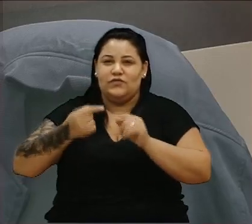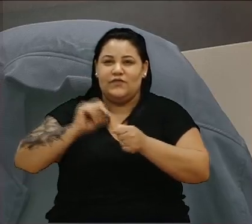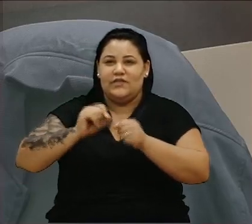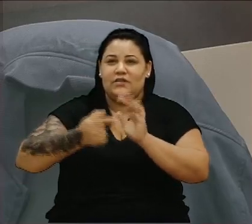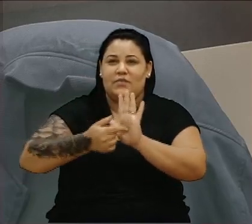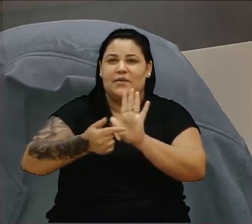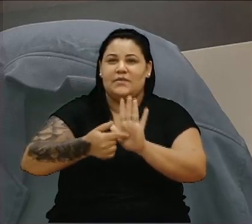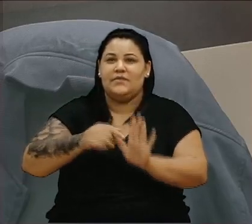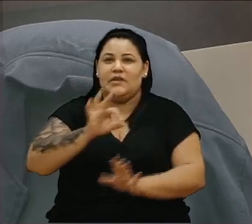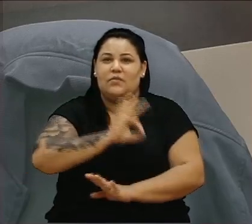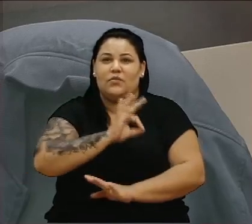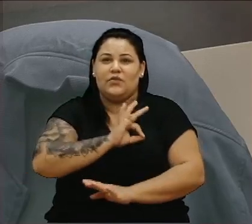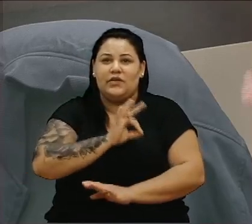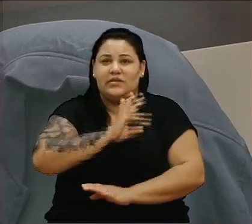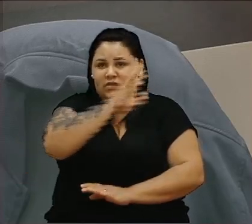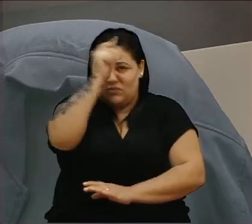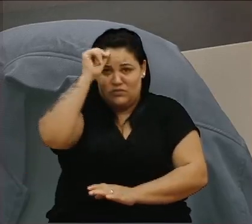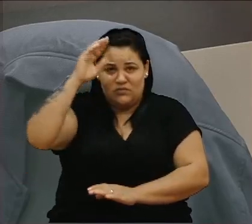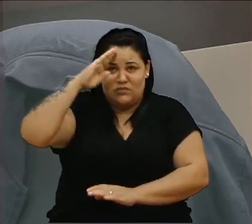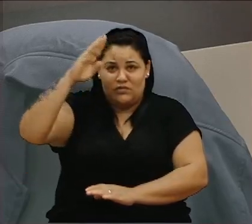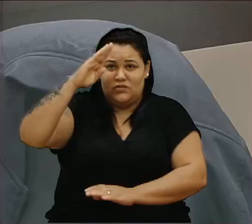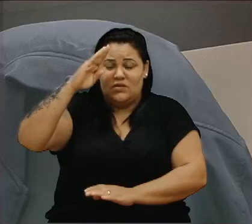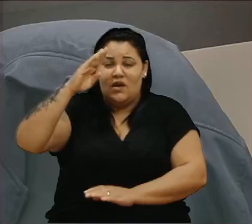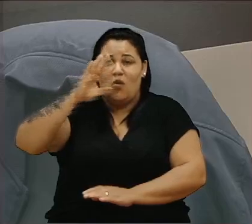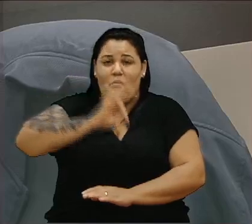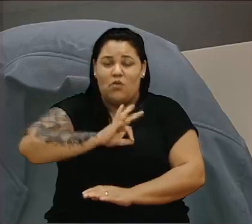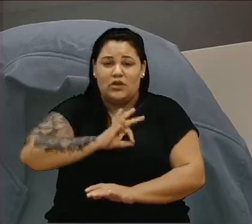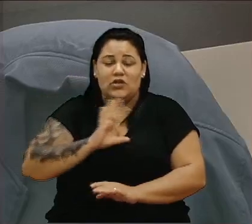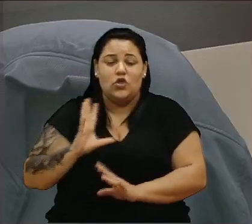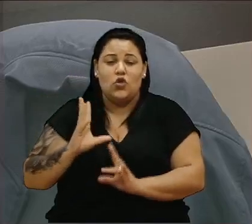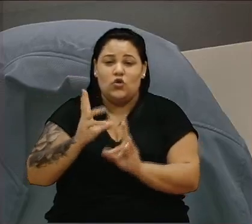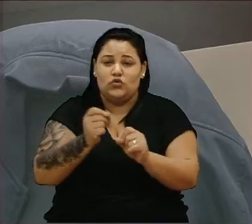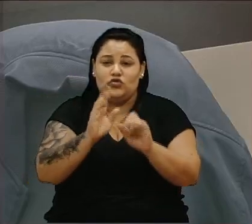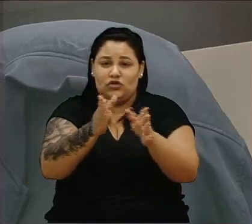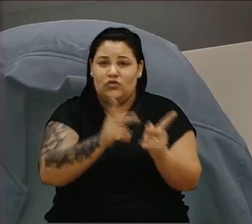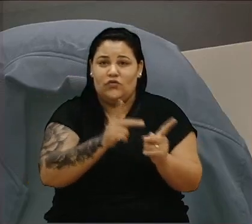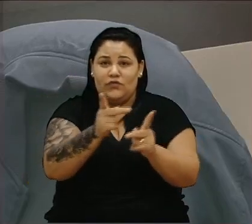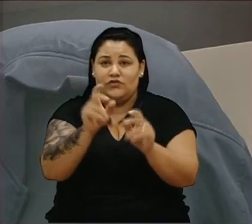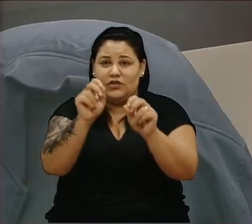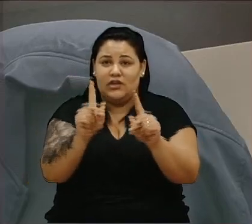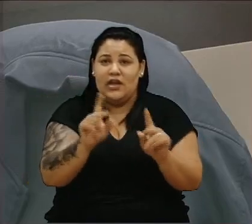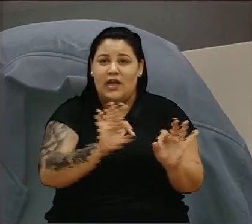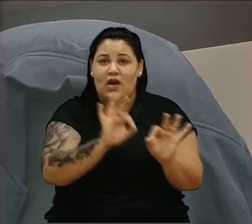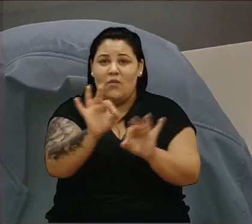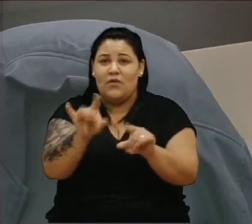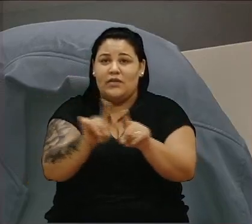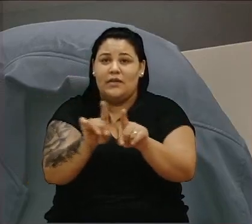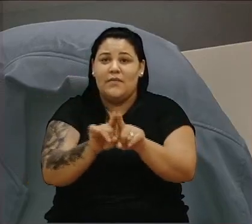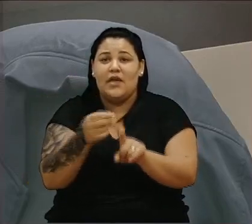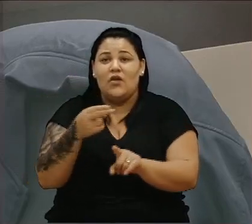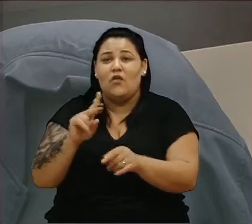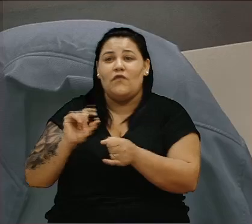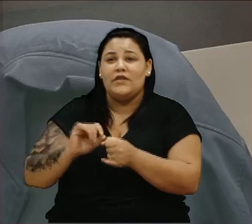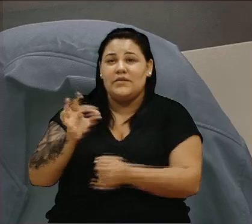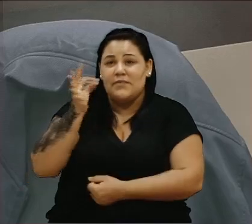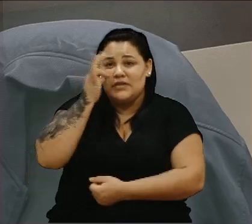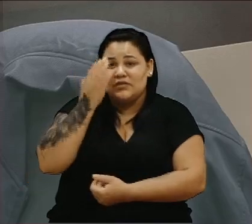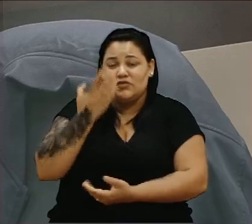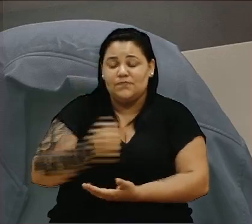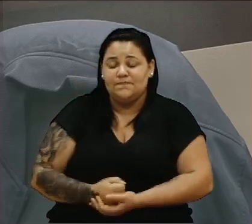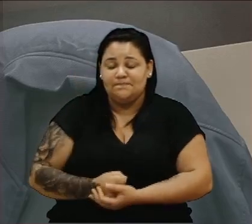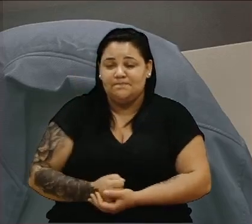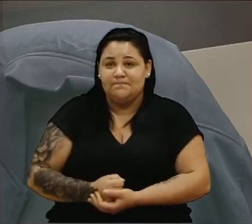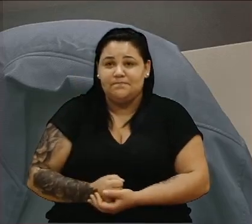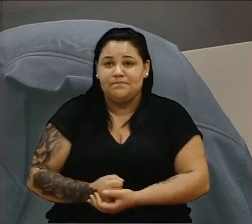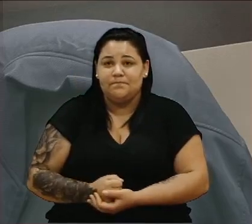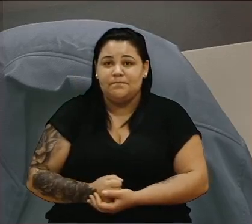estar a Polícia Civil, Brigada Militar, Guarda Municipal, os órgãos aqui. Já fica o convite também para quem está nos assistindo ou quem quiser se fazer presente. E só dizer isso aí,